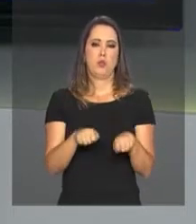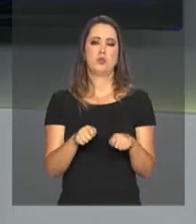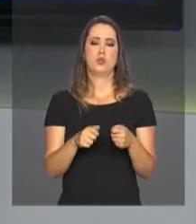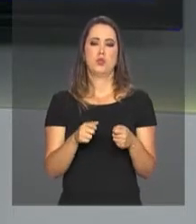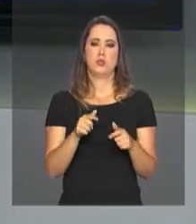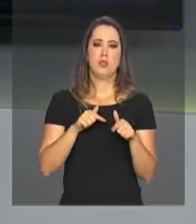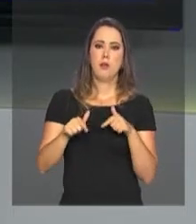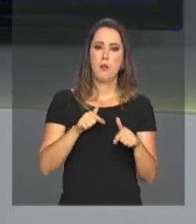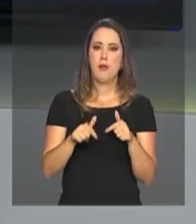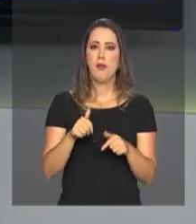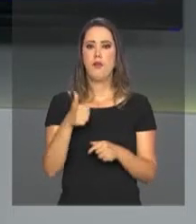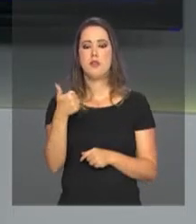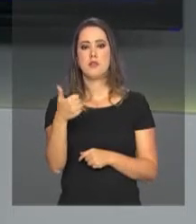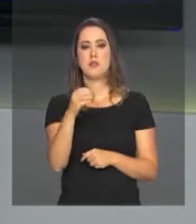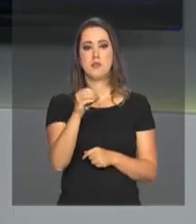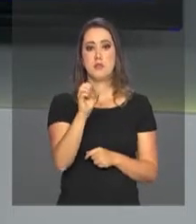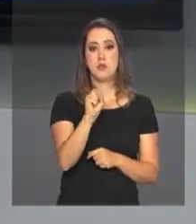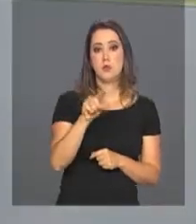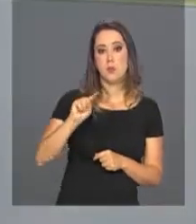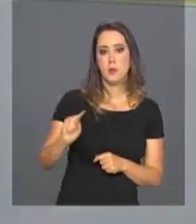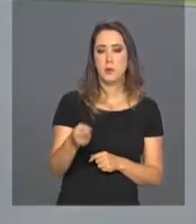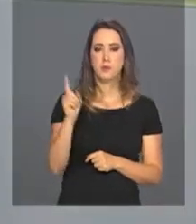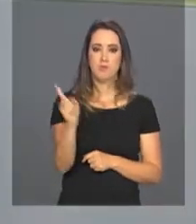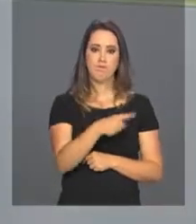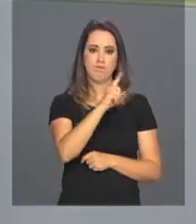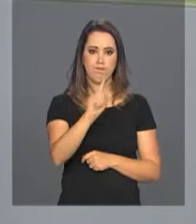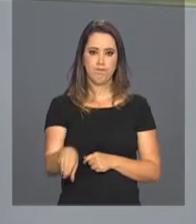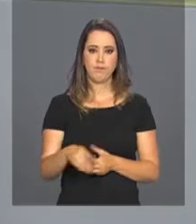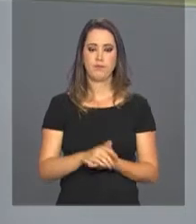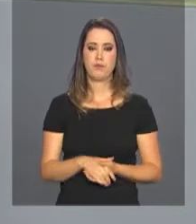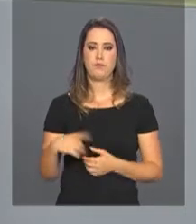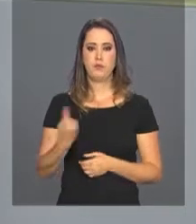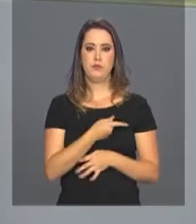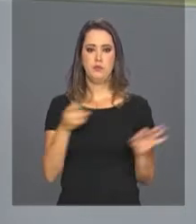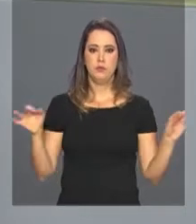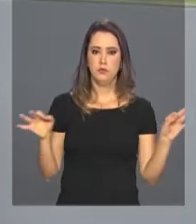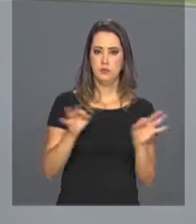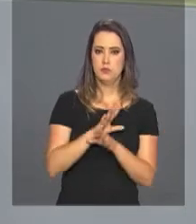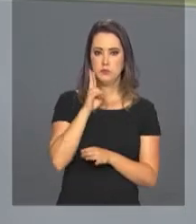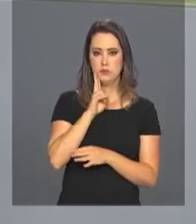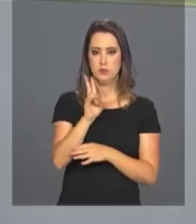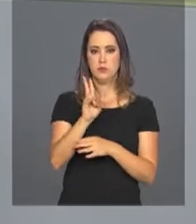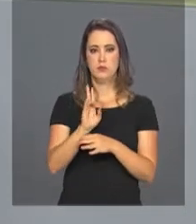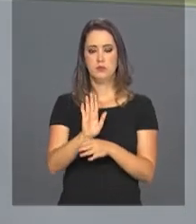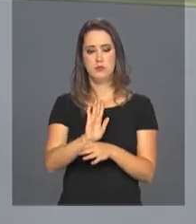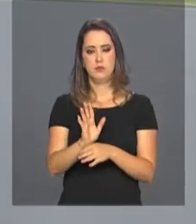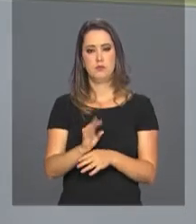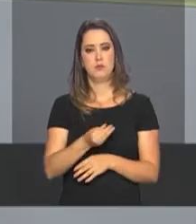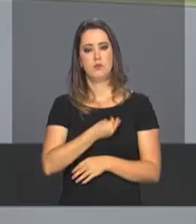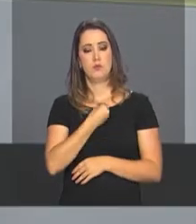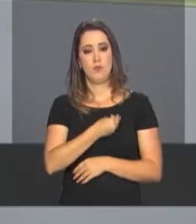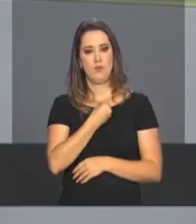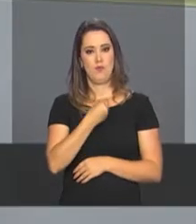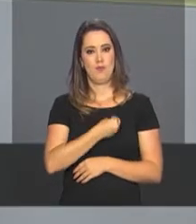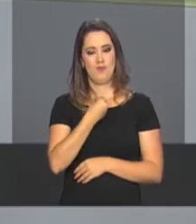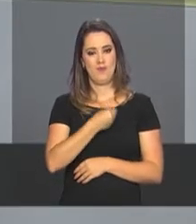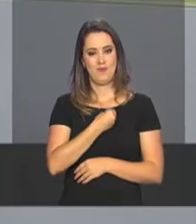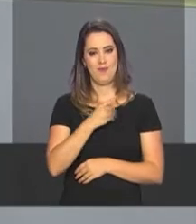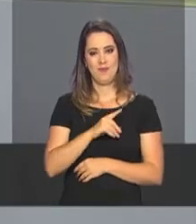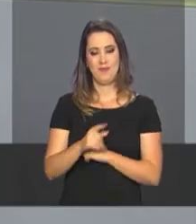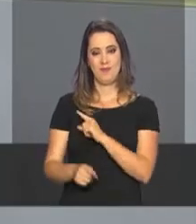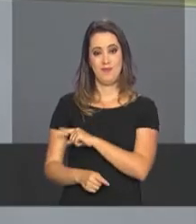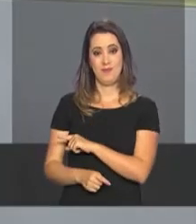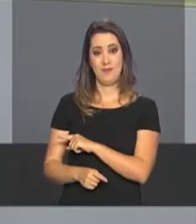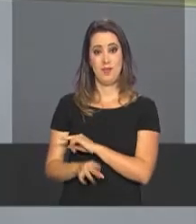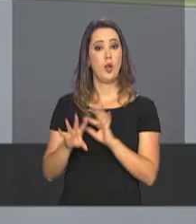108 mil cancelamentos nós ficamos por aqui você acompanhar a programação ao vivo pelo site da npr na internet